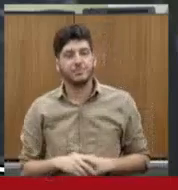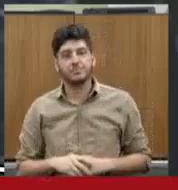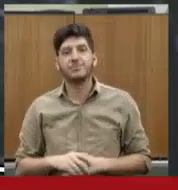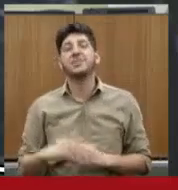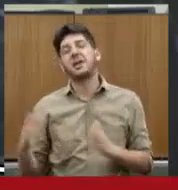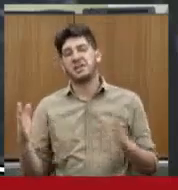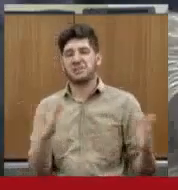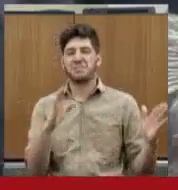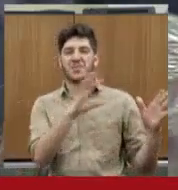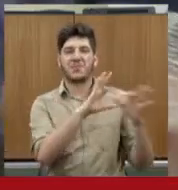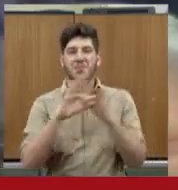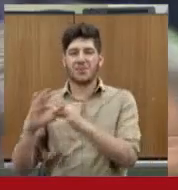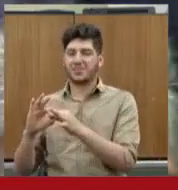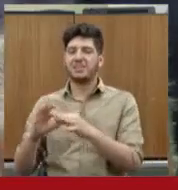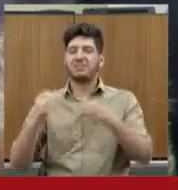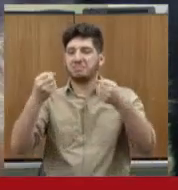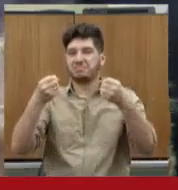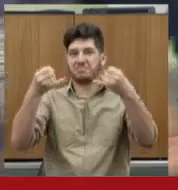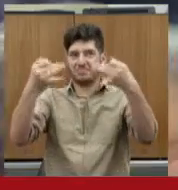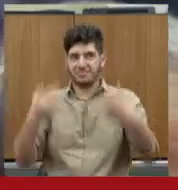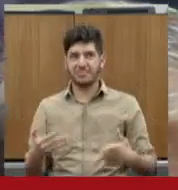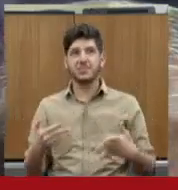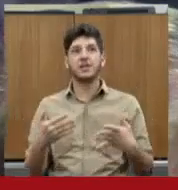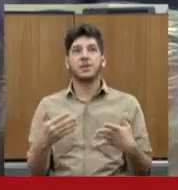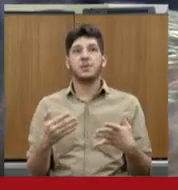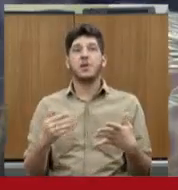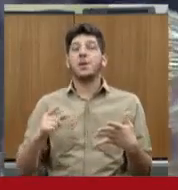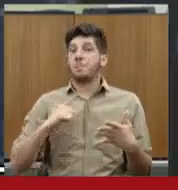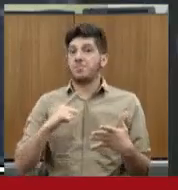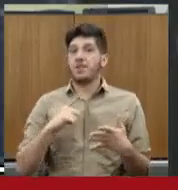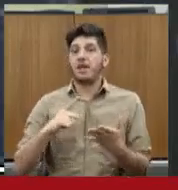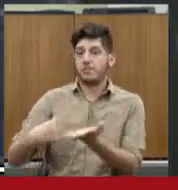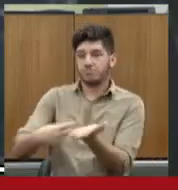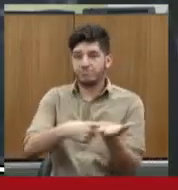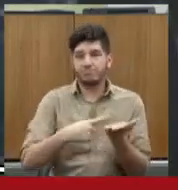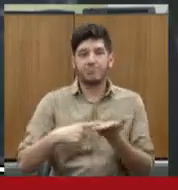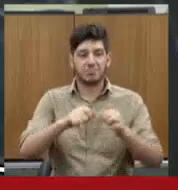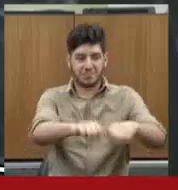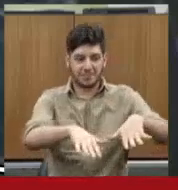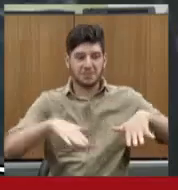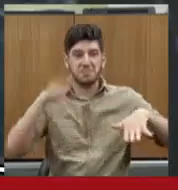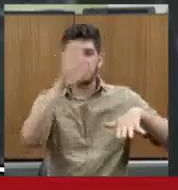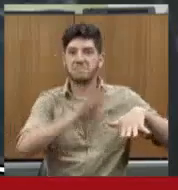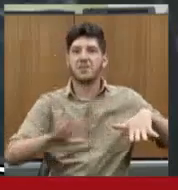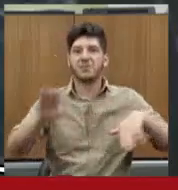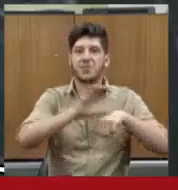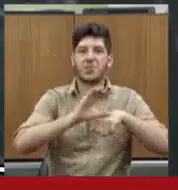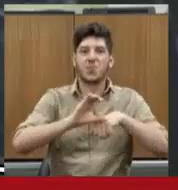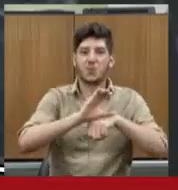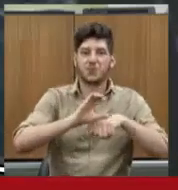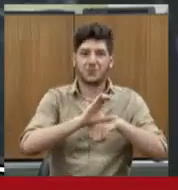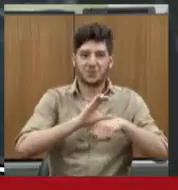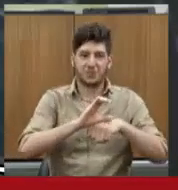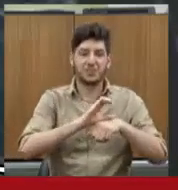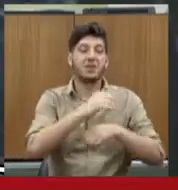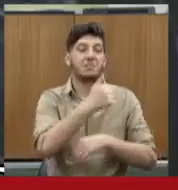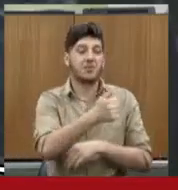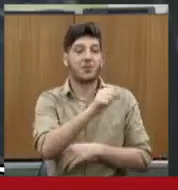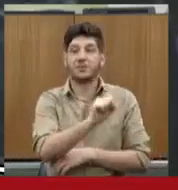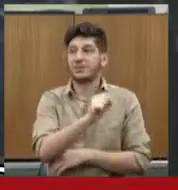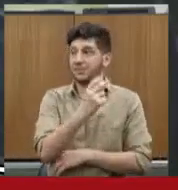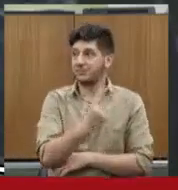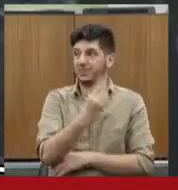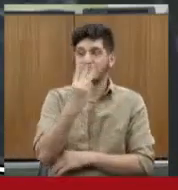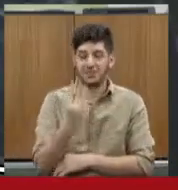contexto que, então, convocada uma Assembleia Nacional Constituinte que vai se reunir no ano seguinte, em